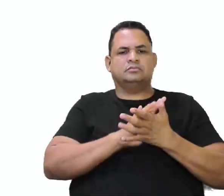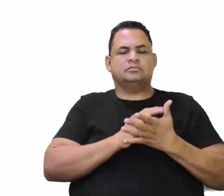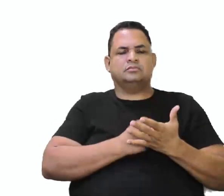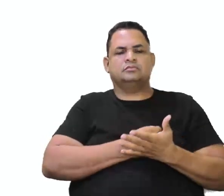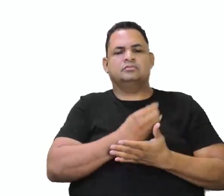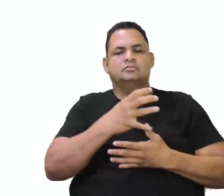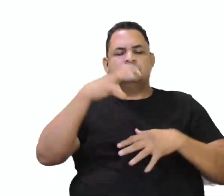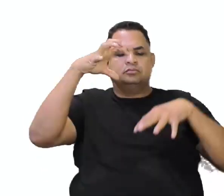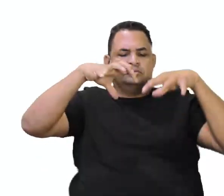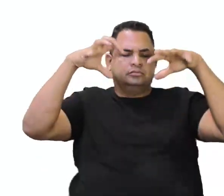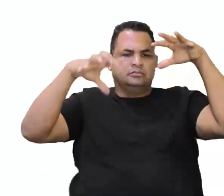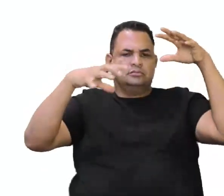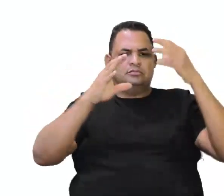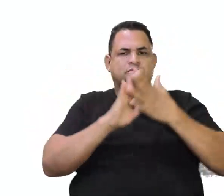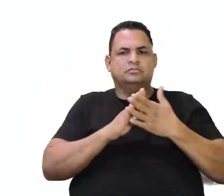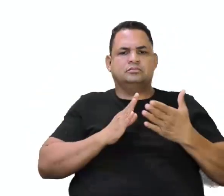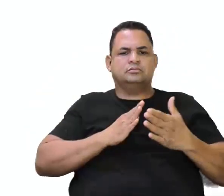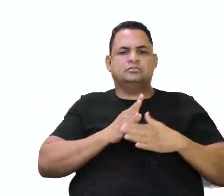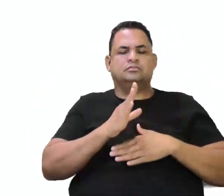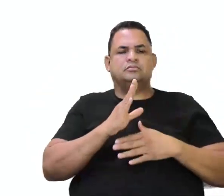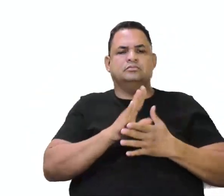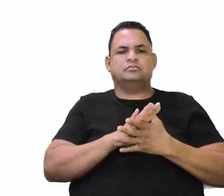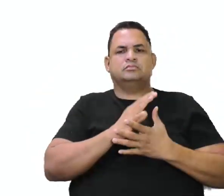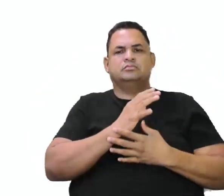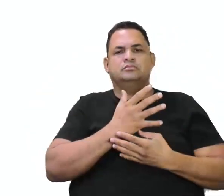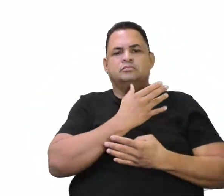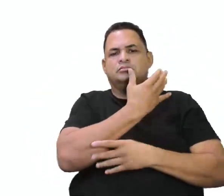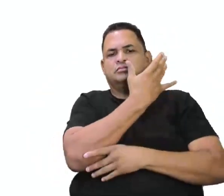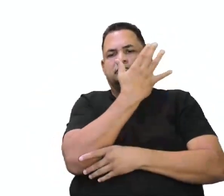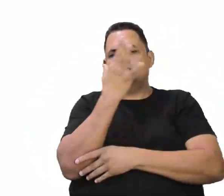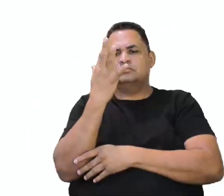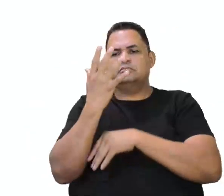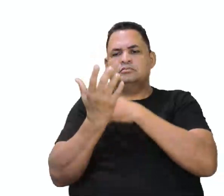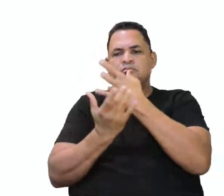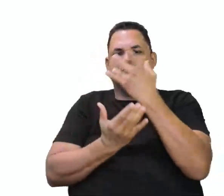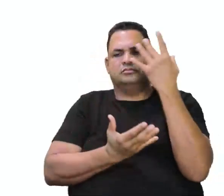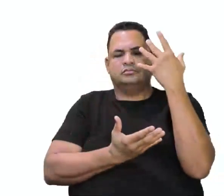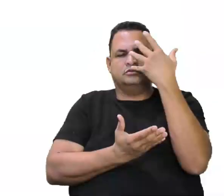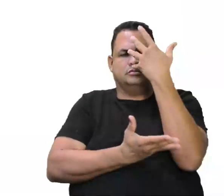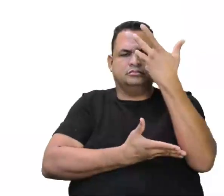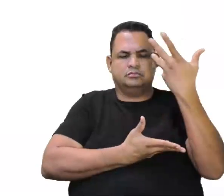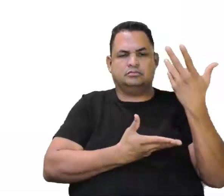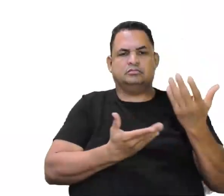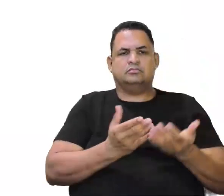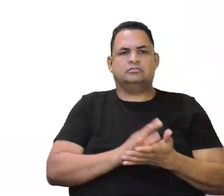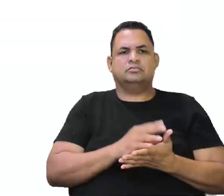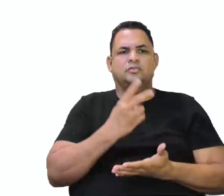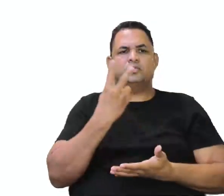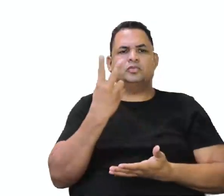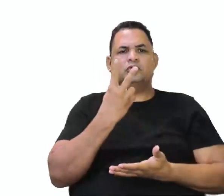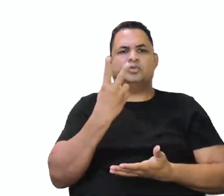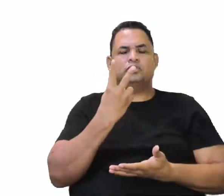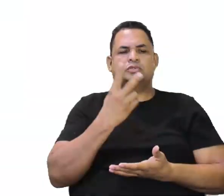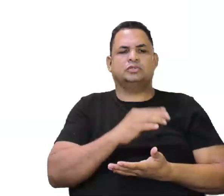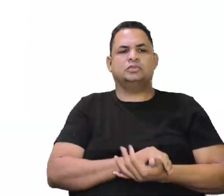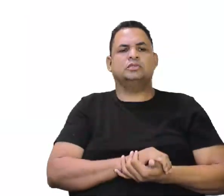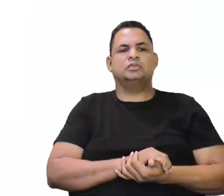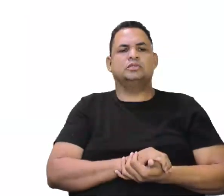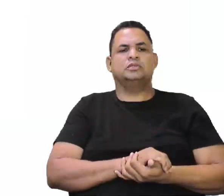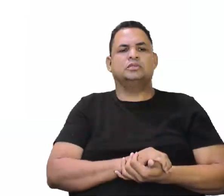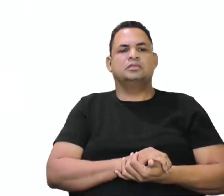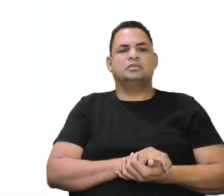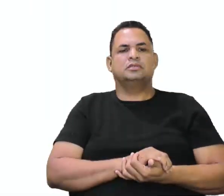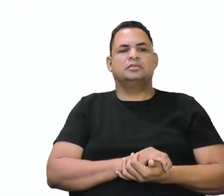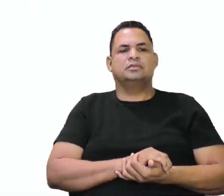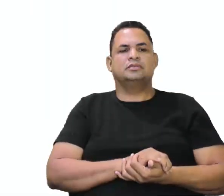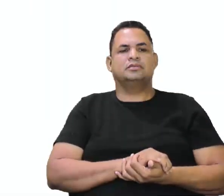regime de chuva, então está diretamente ligado ao processo de desmatamento. Questão de número 2, eita, tá aí tá